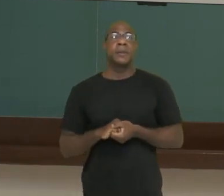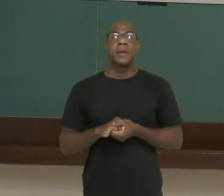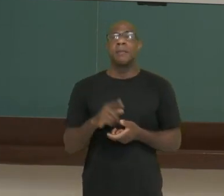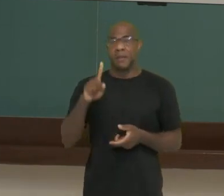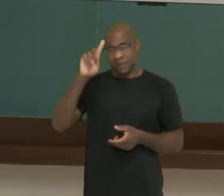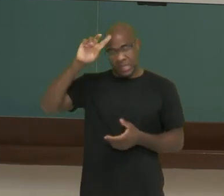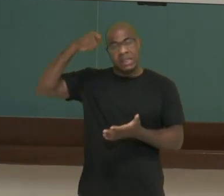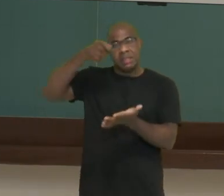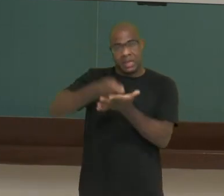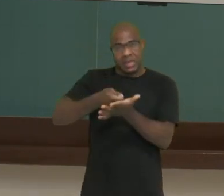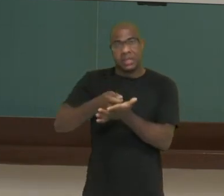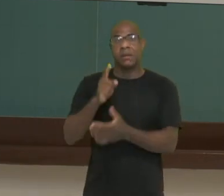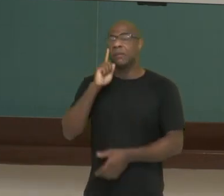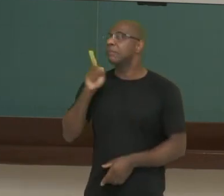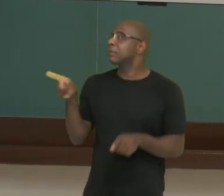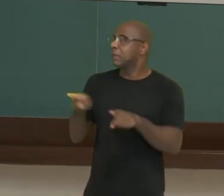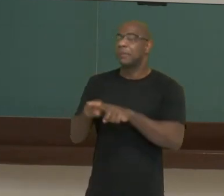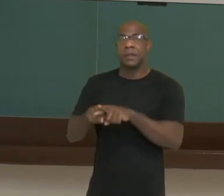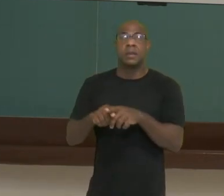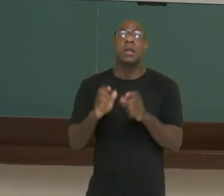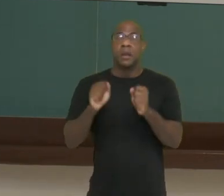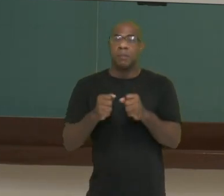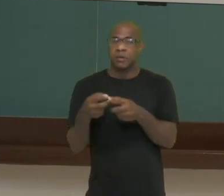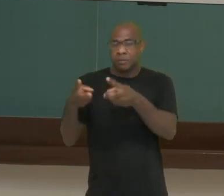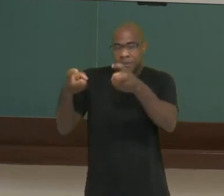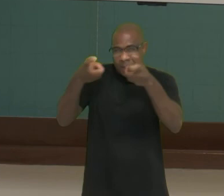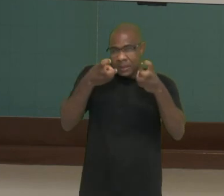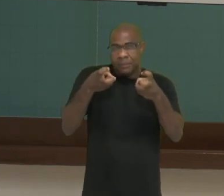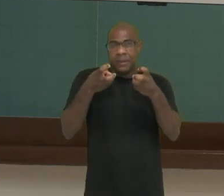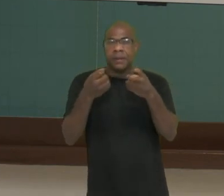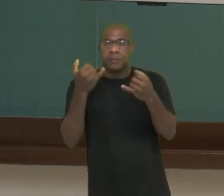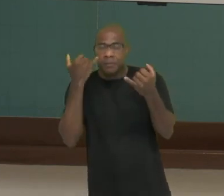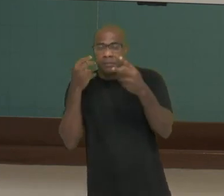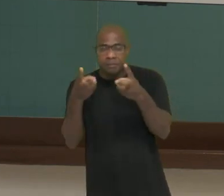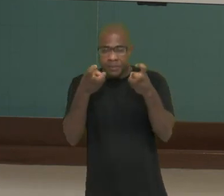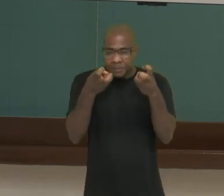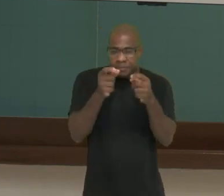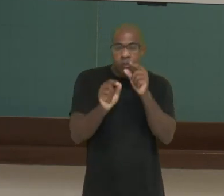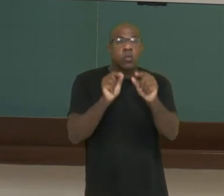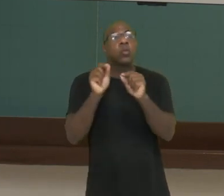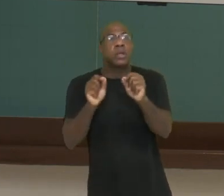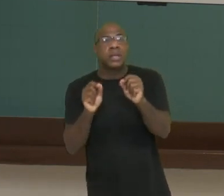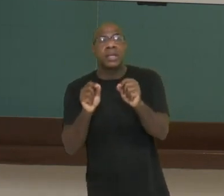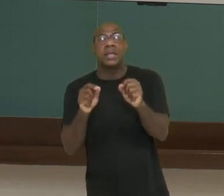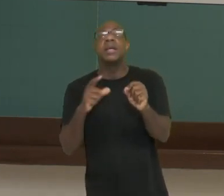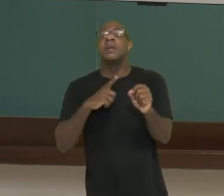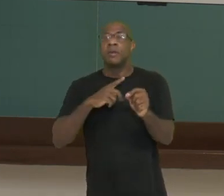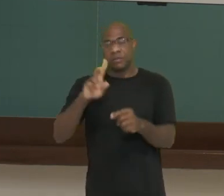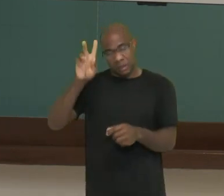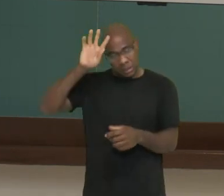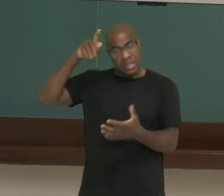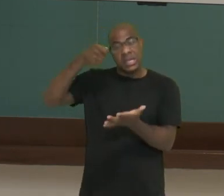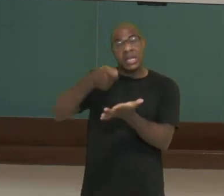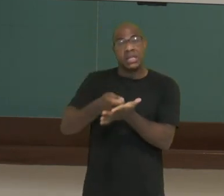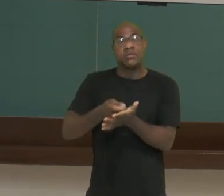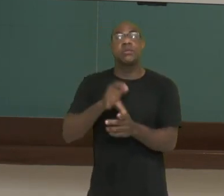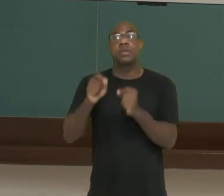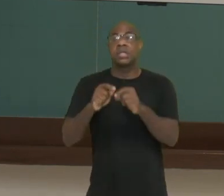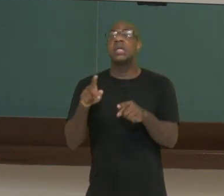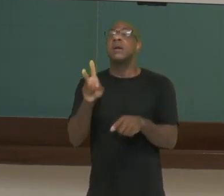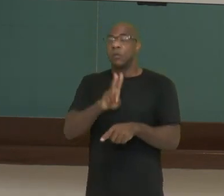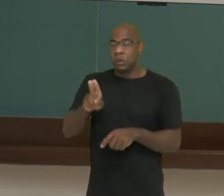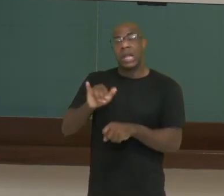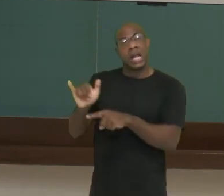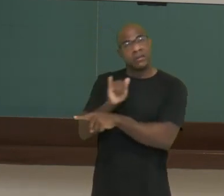porque daí eu posso fazer uma análise fina desses dados e, consequentemente, tomar decisões